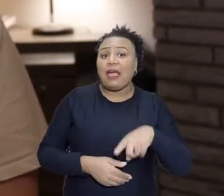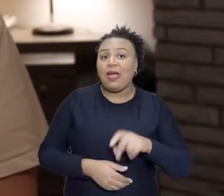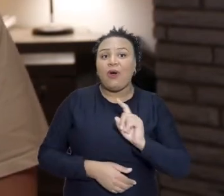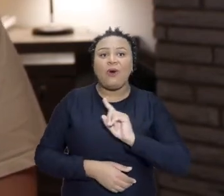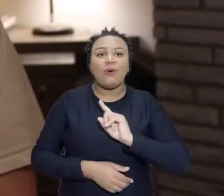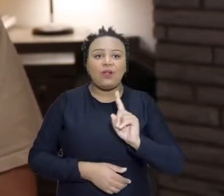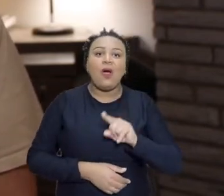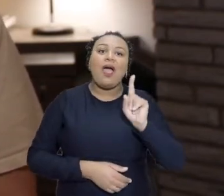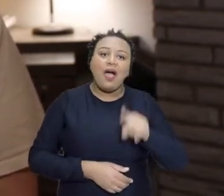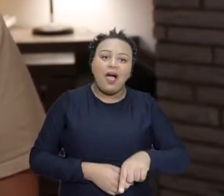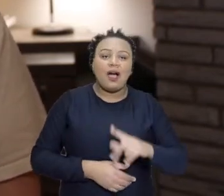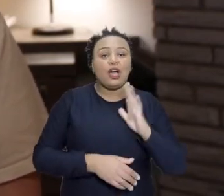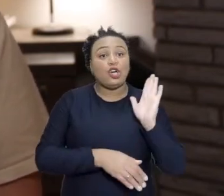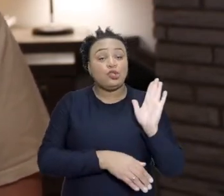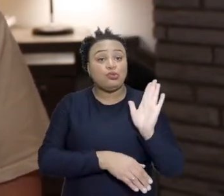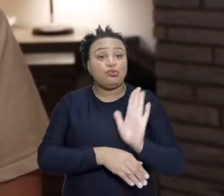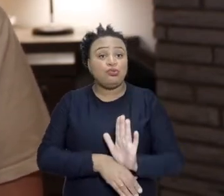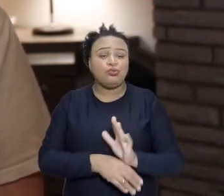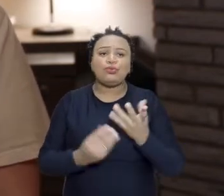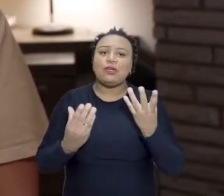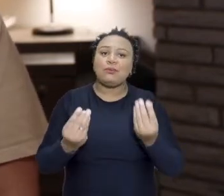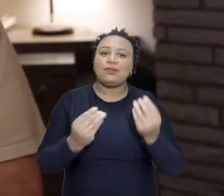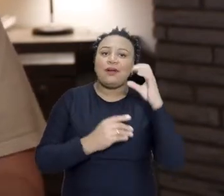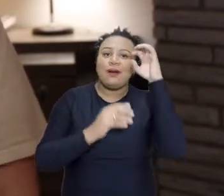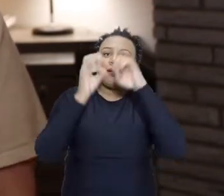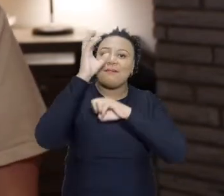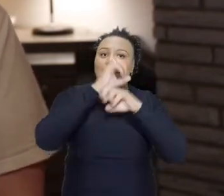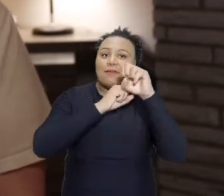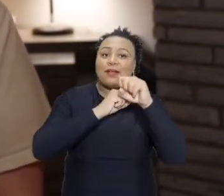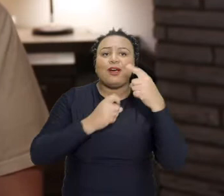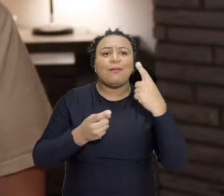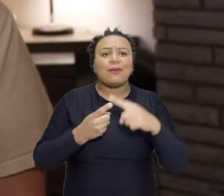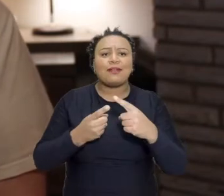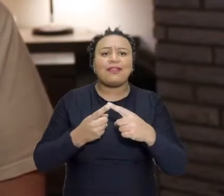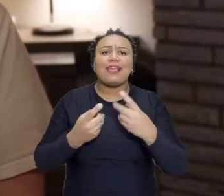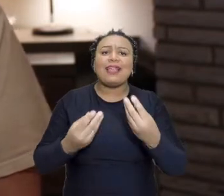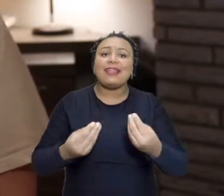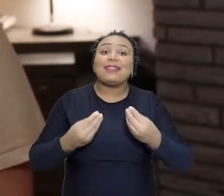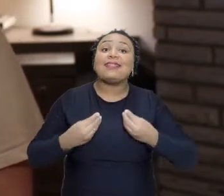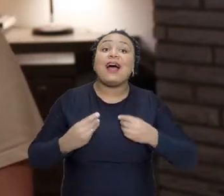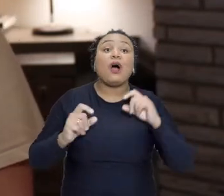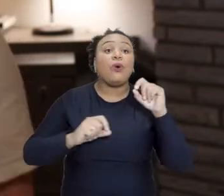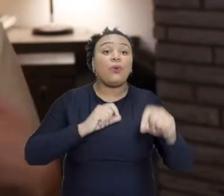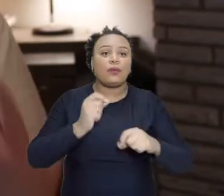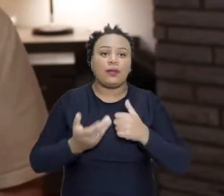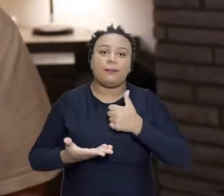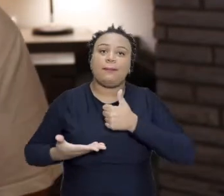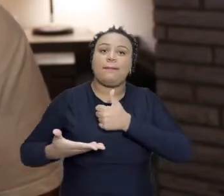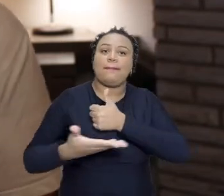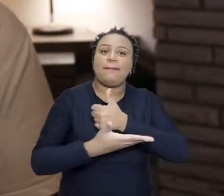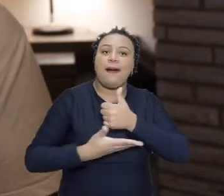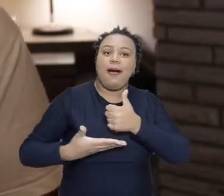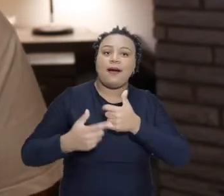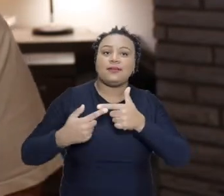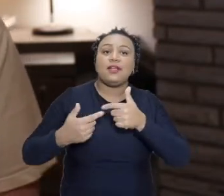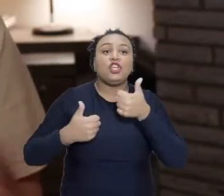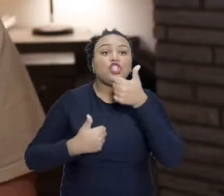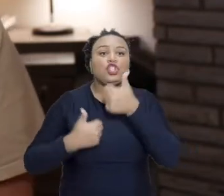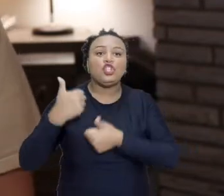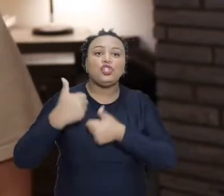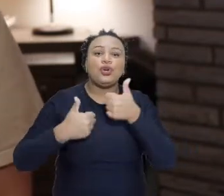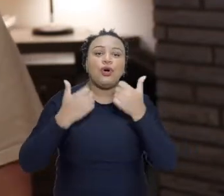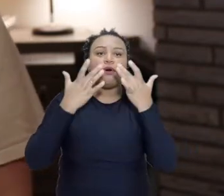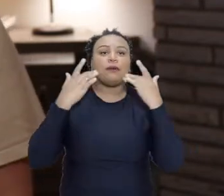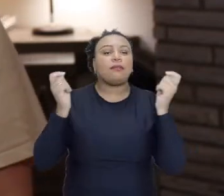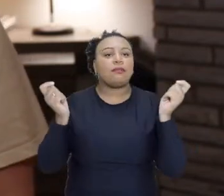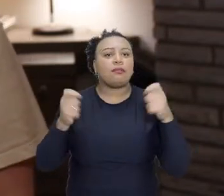serve muito de aprendizado, porque ele te dá uma boa base de jogos teatrais em que você pode usar